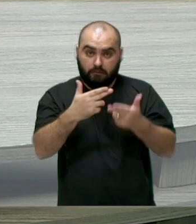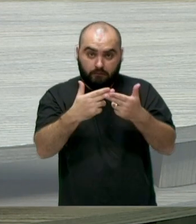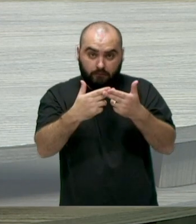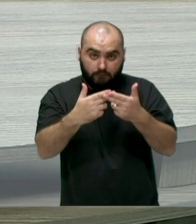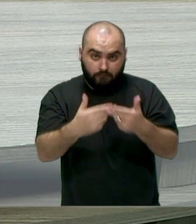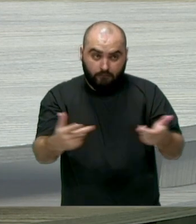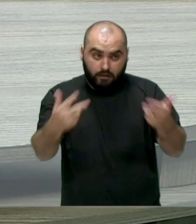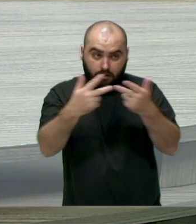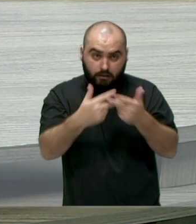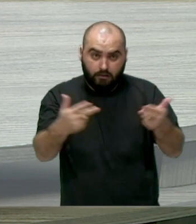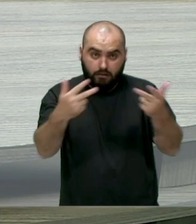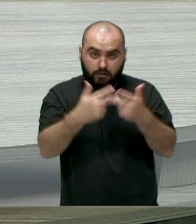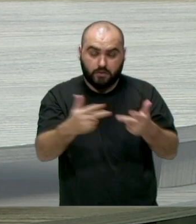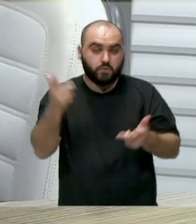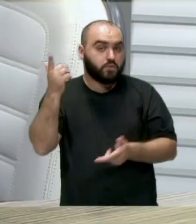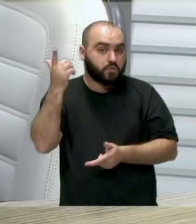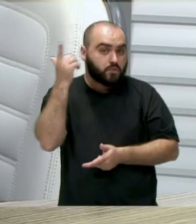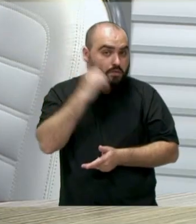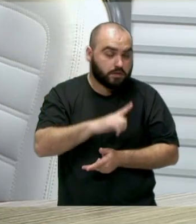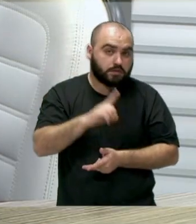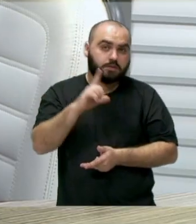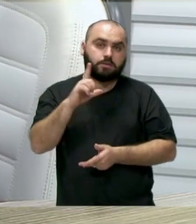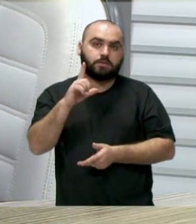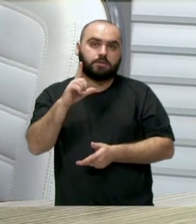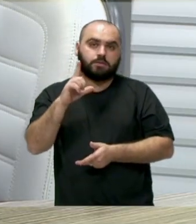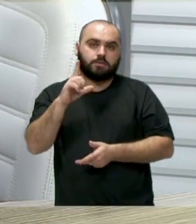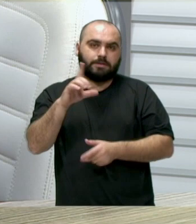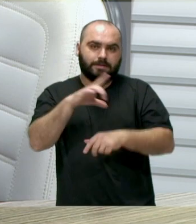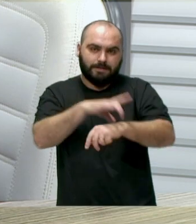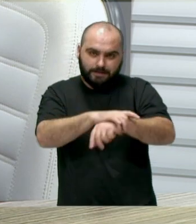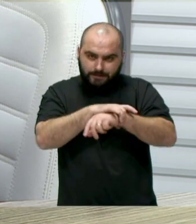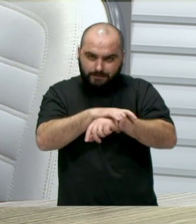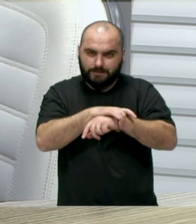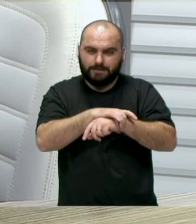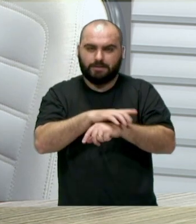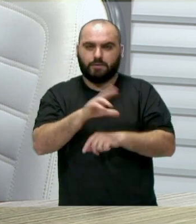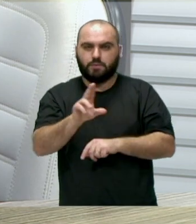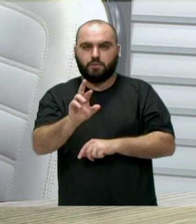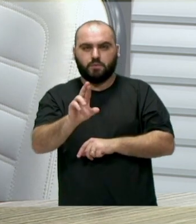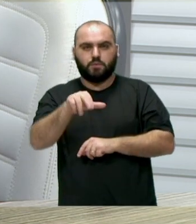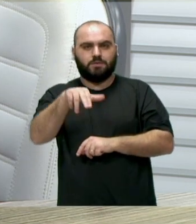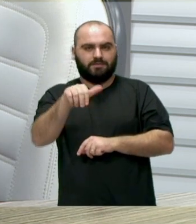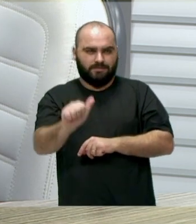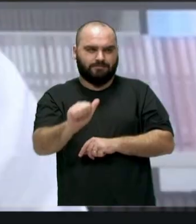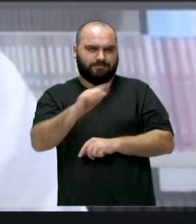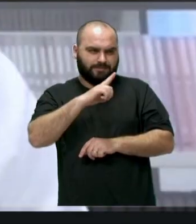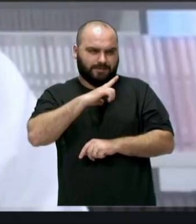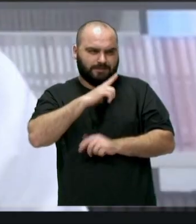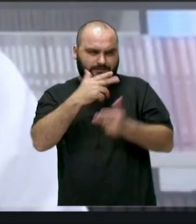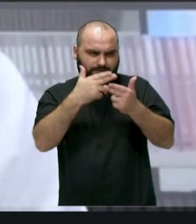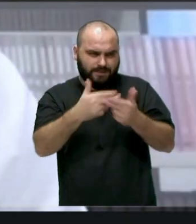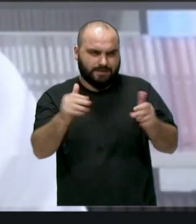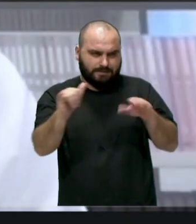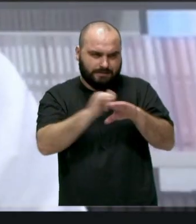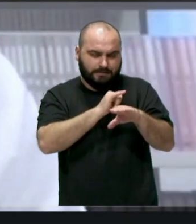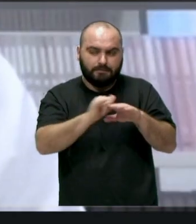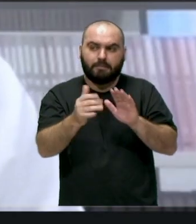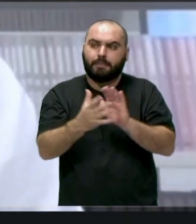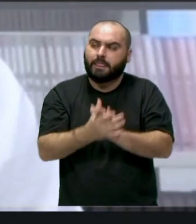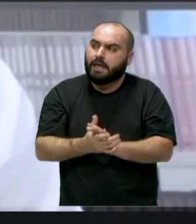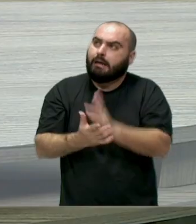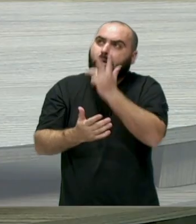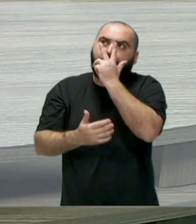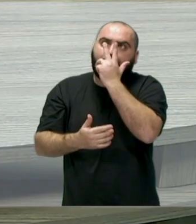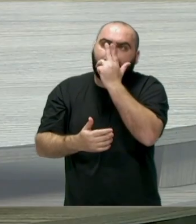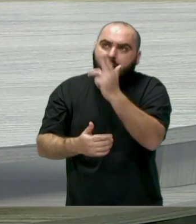meios para se averiguar a segurança das urnas. né? Se eu não me engano, agora há pouquíssimo